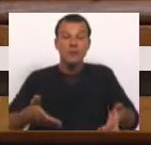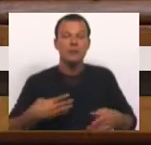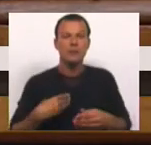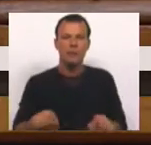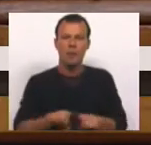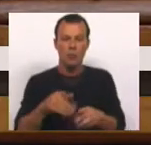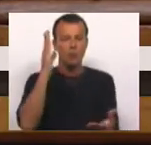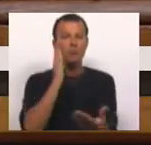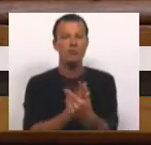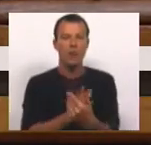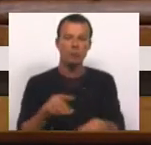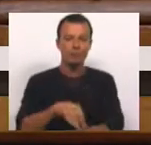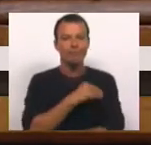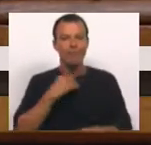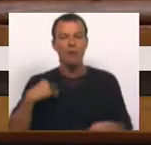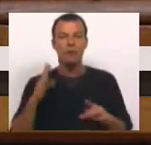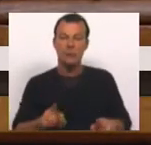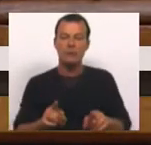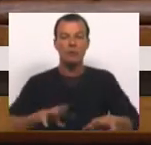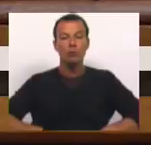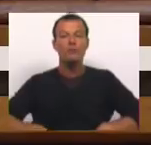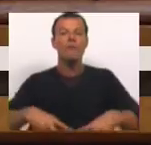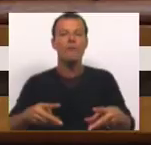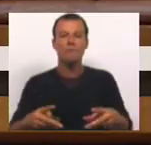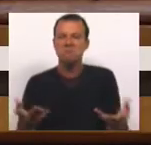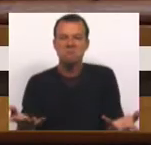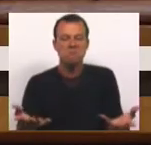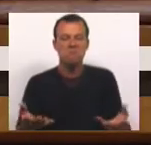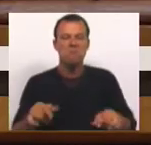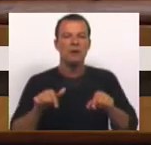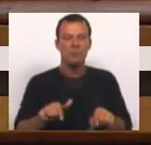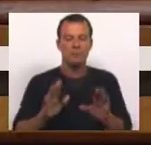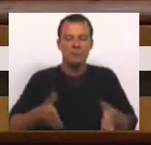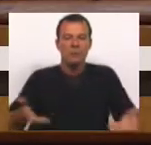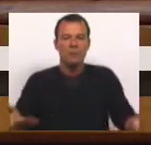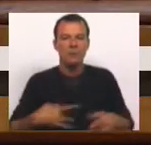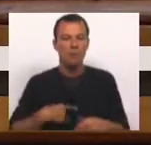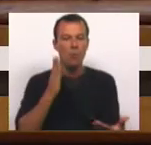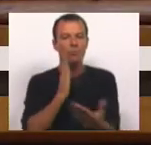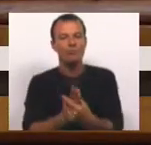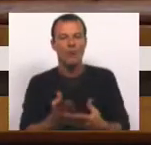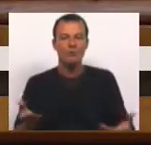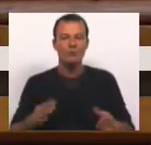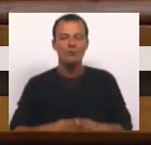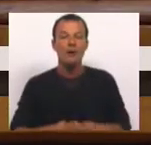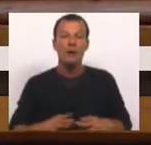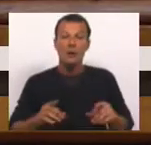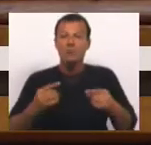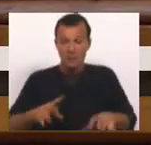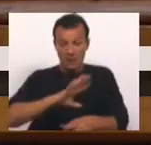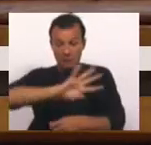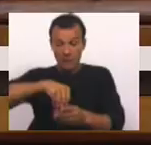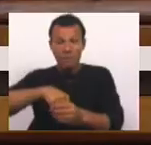um processo clínico cujo desenvolvimento, não prescindindo de um médico titular do processo que o acompanhe até ao final, deve envolver